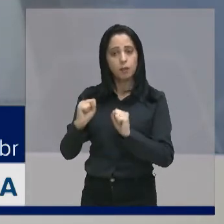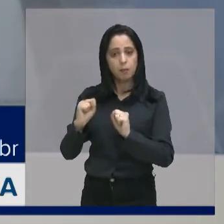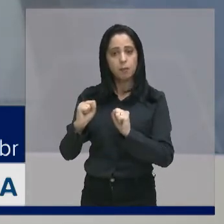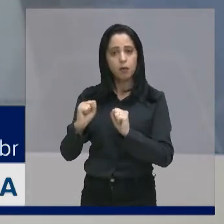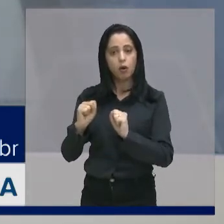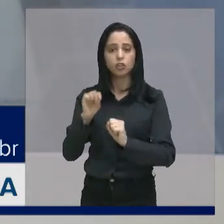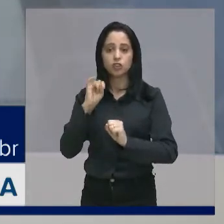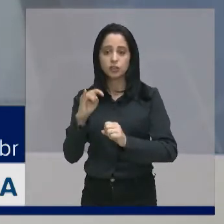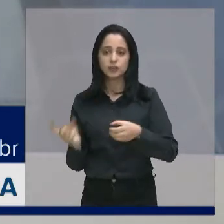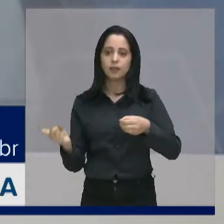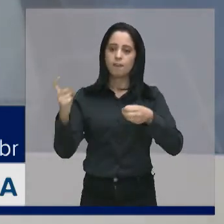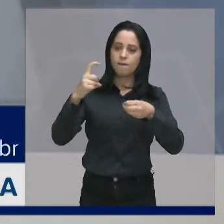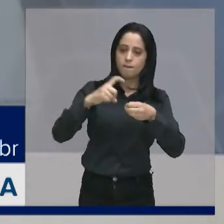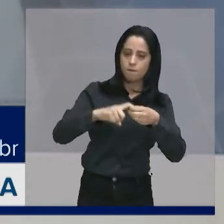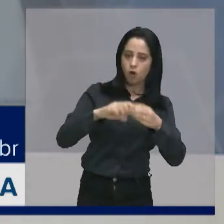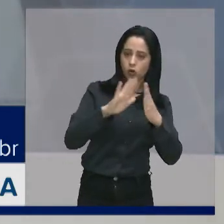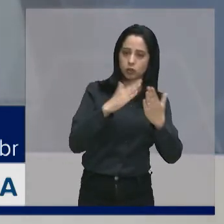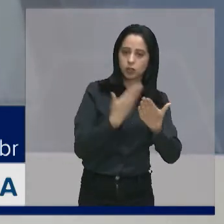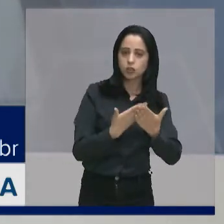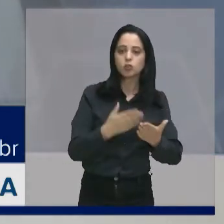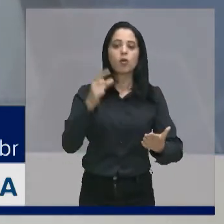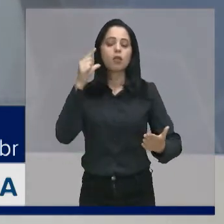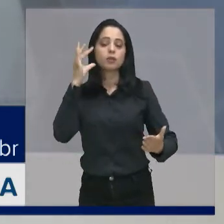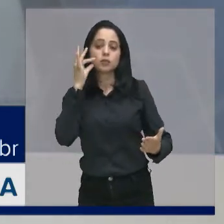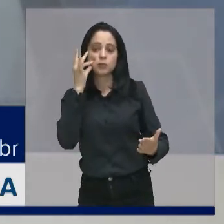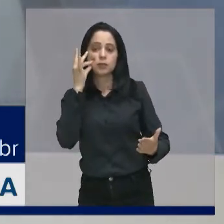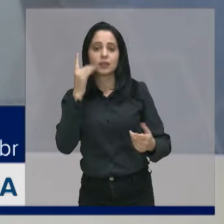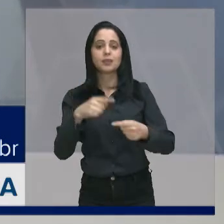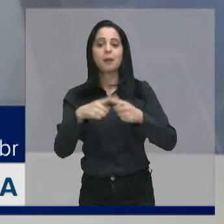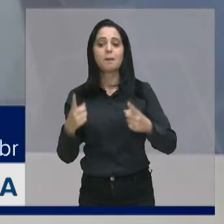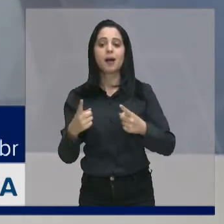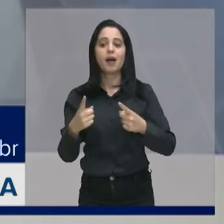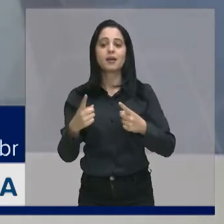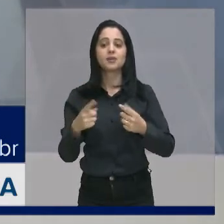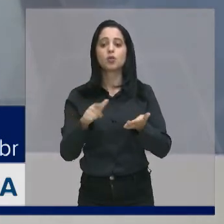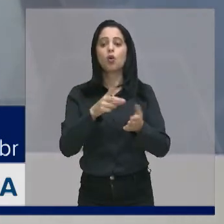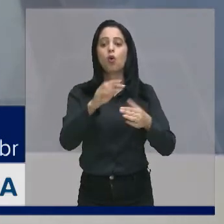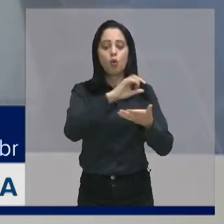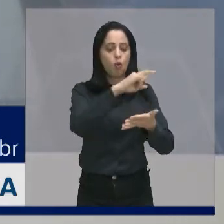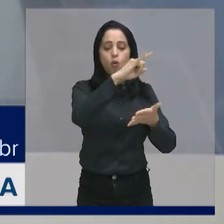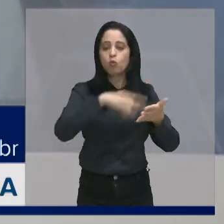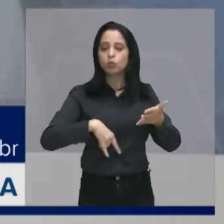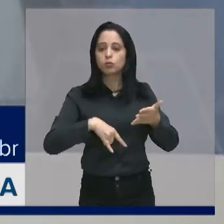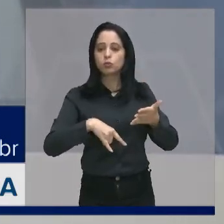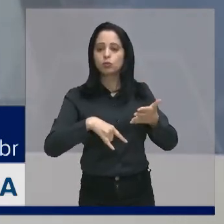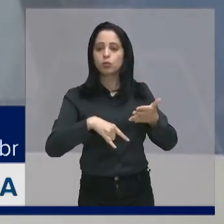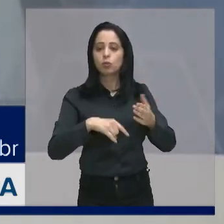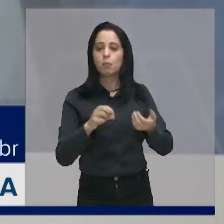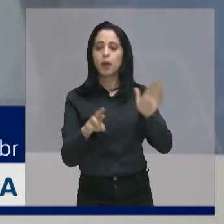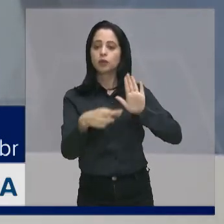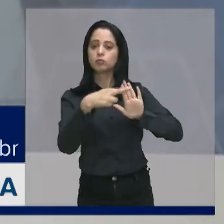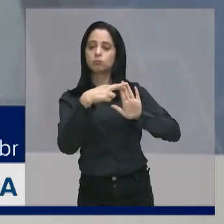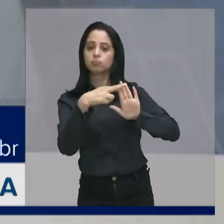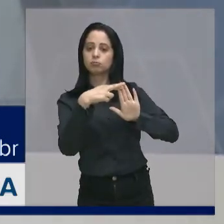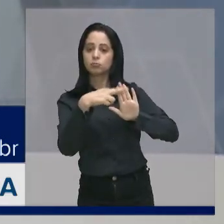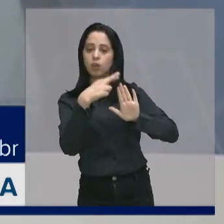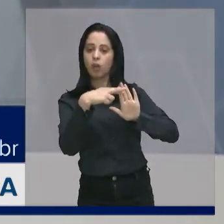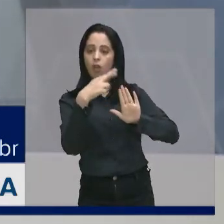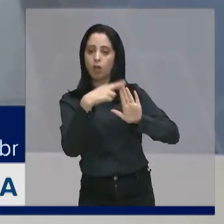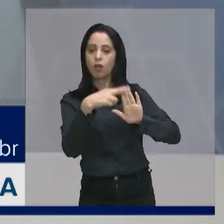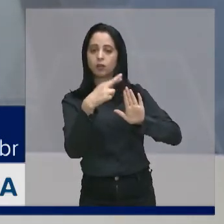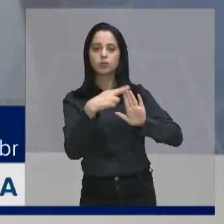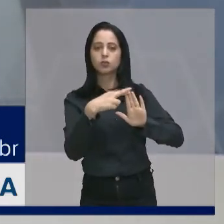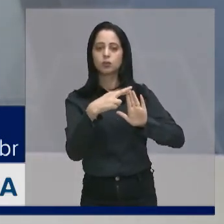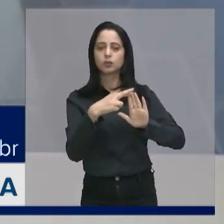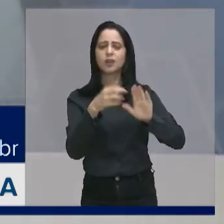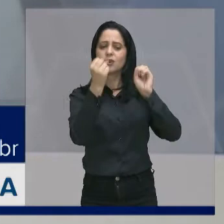voltem, retornem às aulas presenciais, mas na resolução diz que o pai que não se sente o responsável,